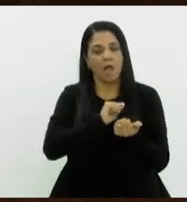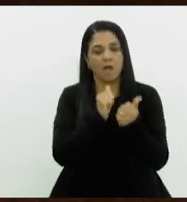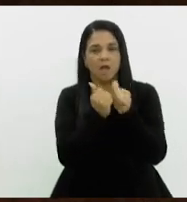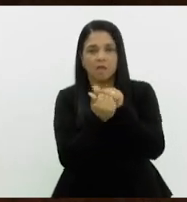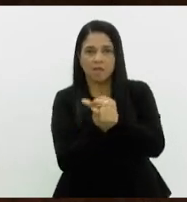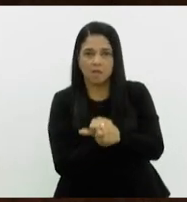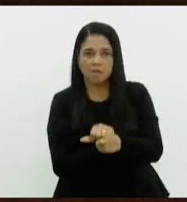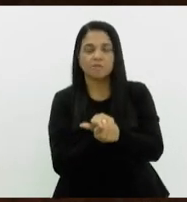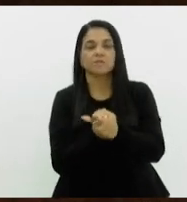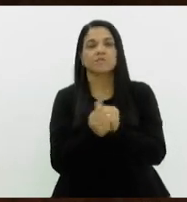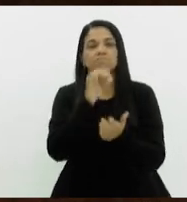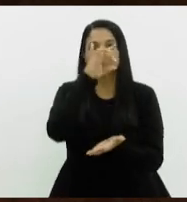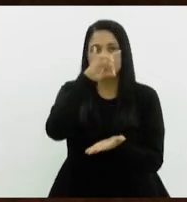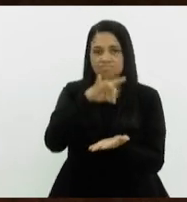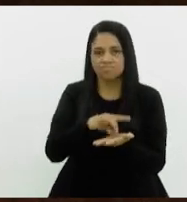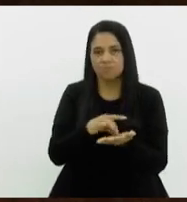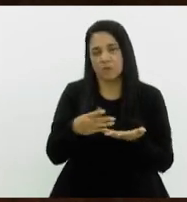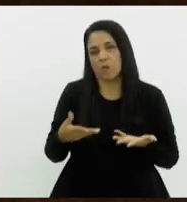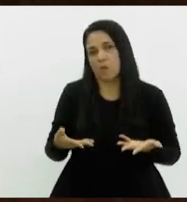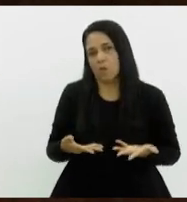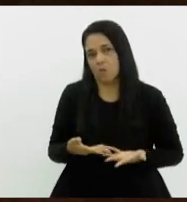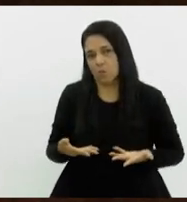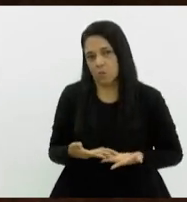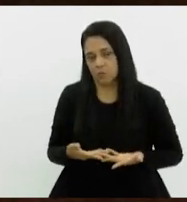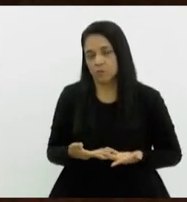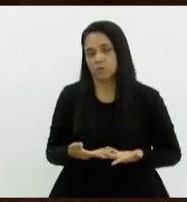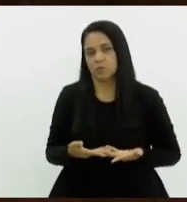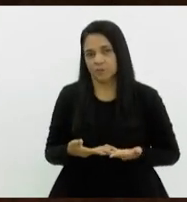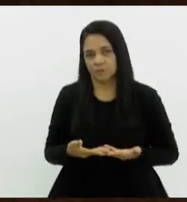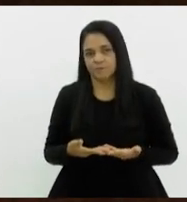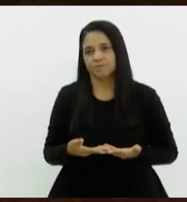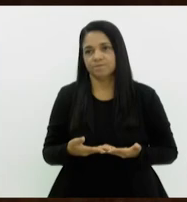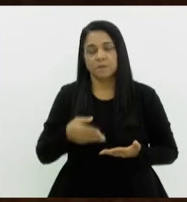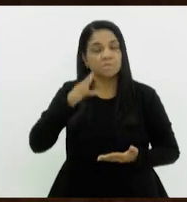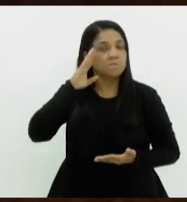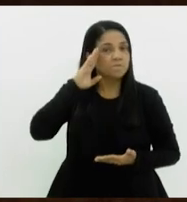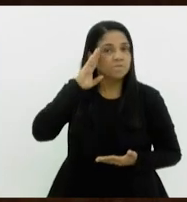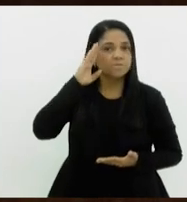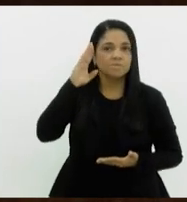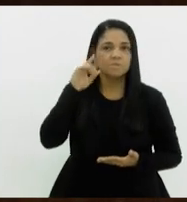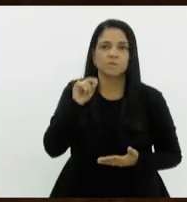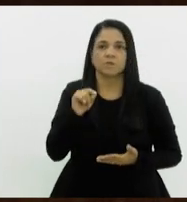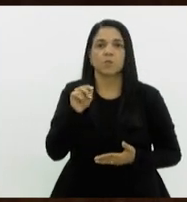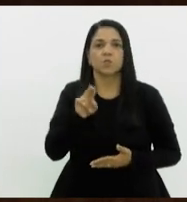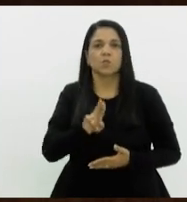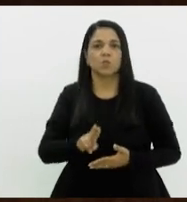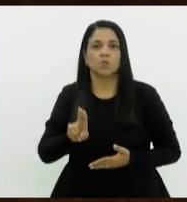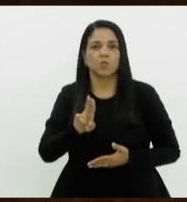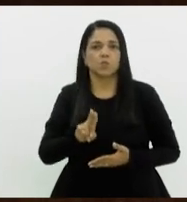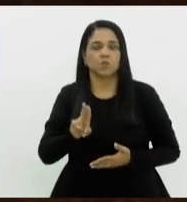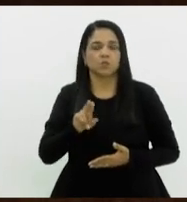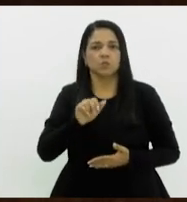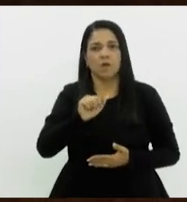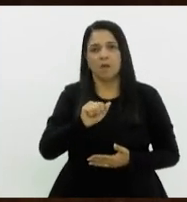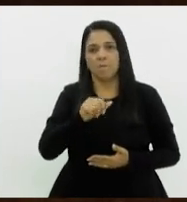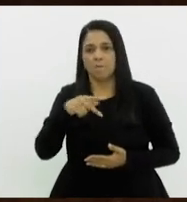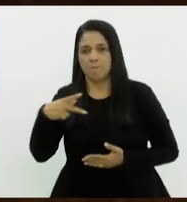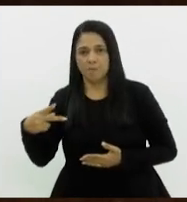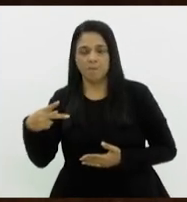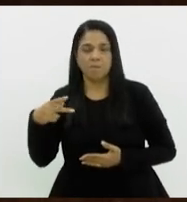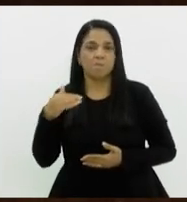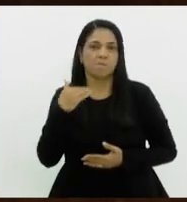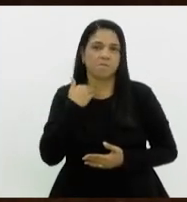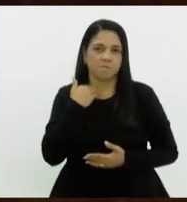à nova realidade que nós estamos vivendo hoje, né? Principalmente com o uso dos aplicativos